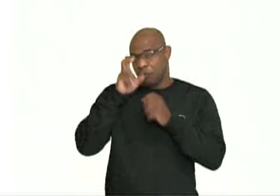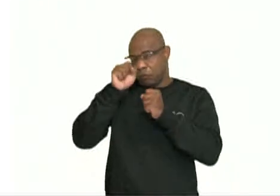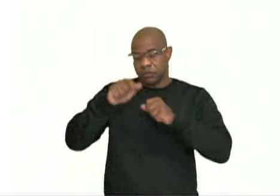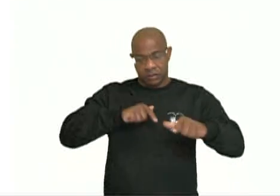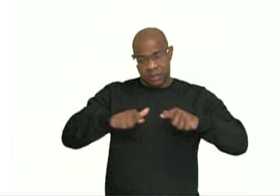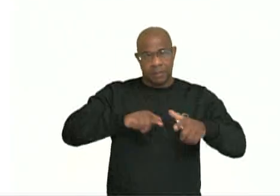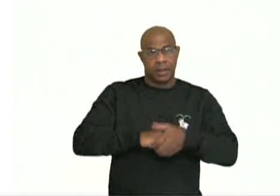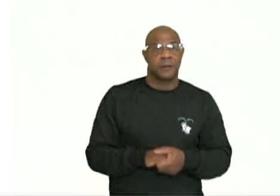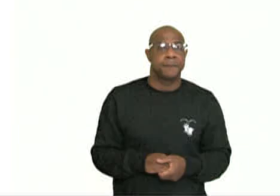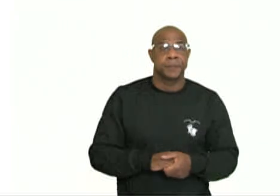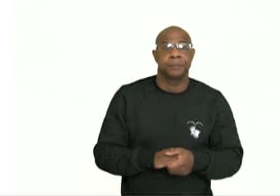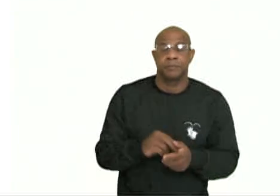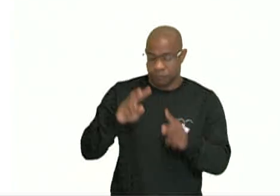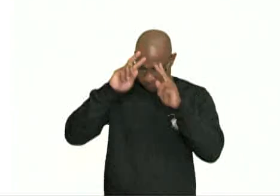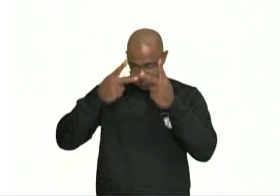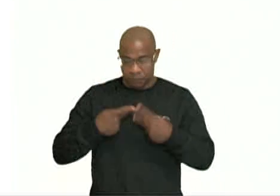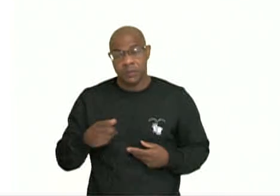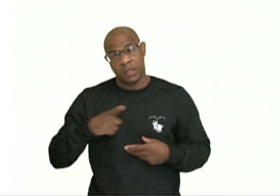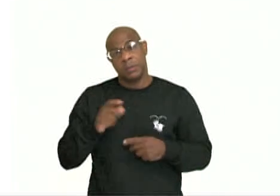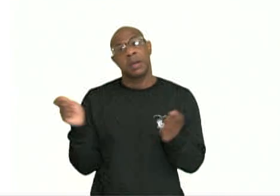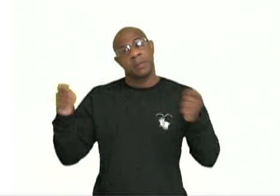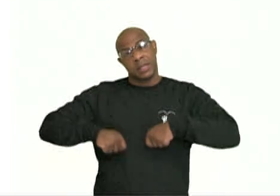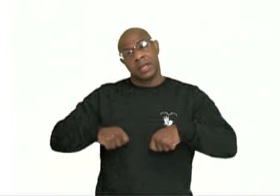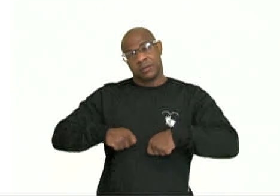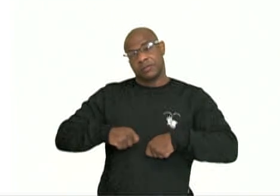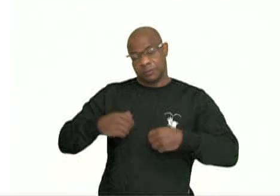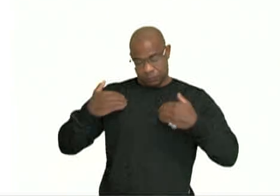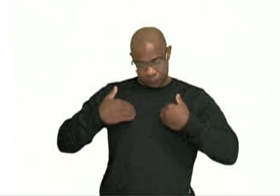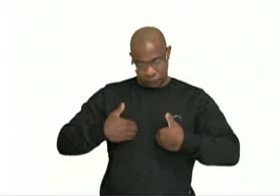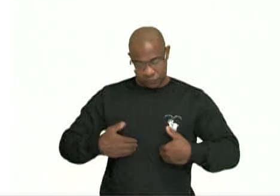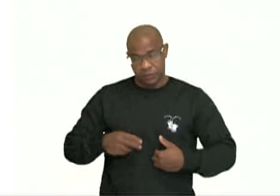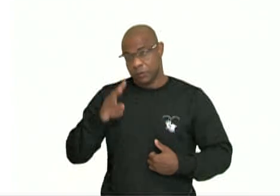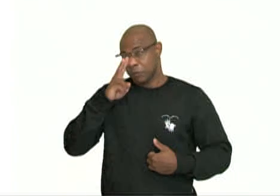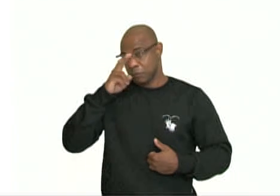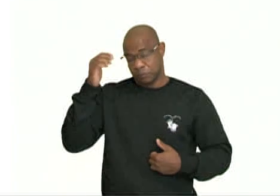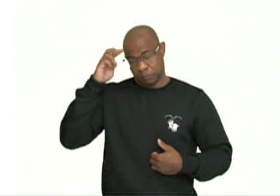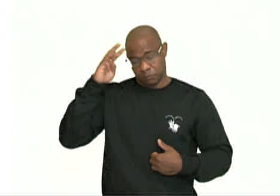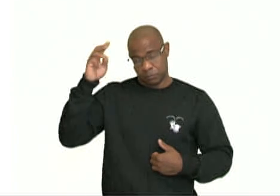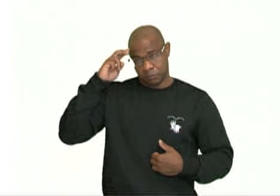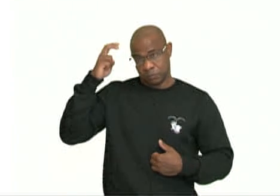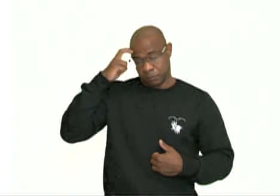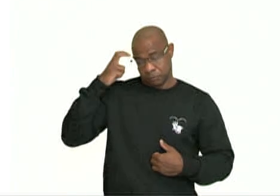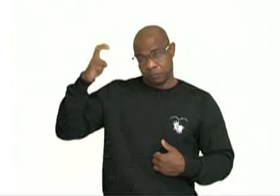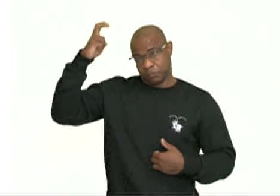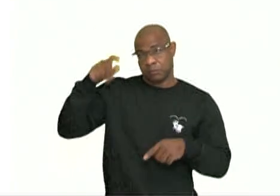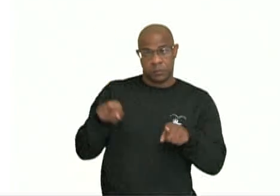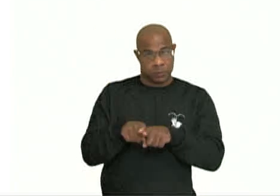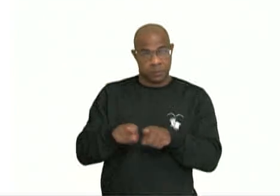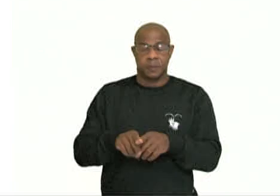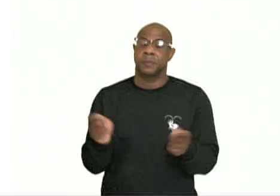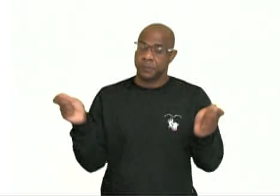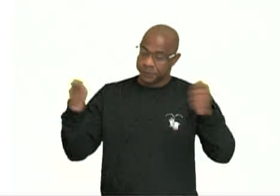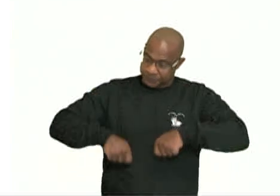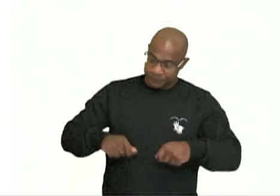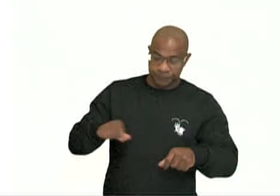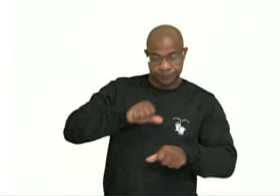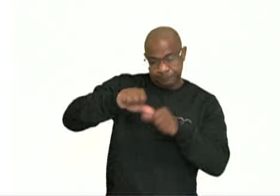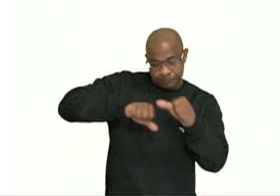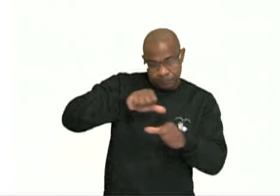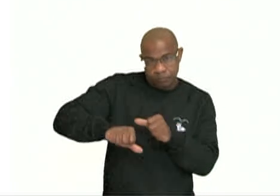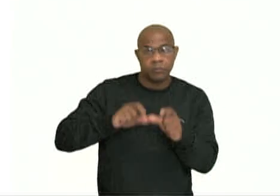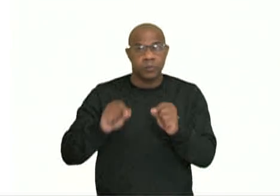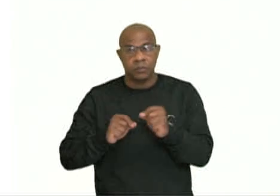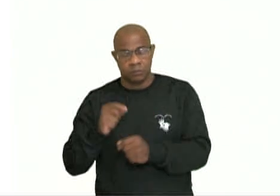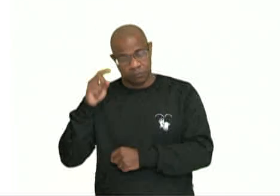ser humano tem uma capacidade física e intelectual chamada de força de trabalho. Então, essa nossa capacidade de modificar